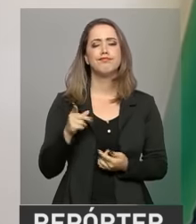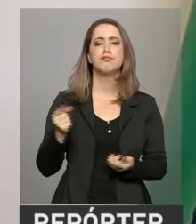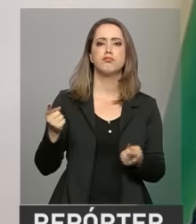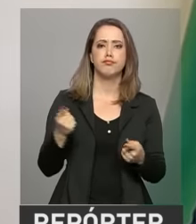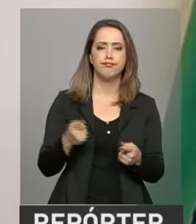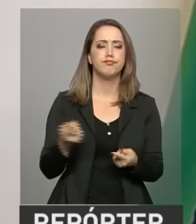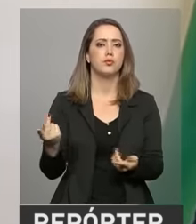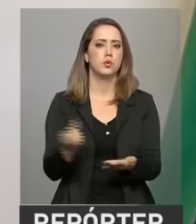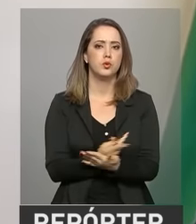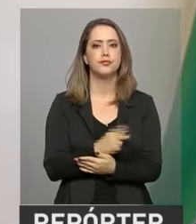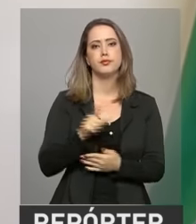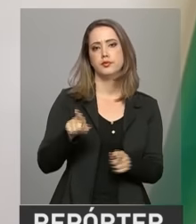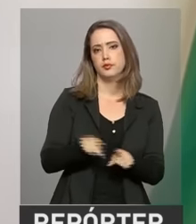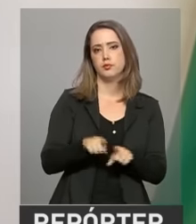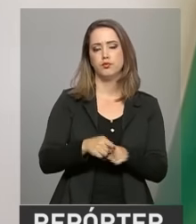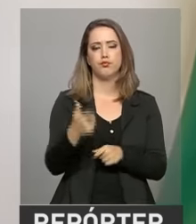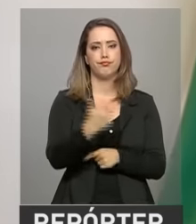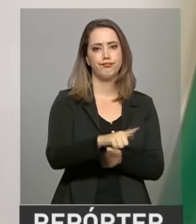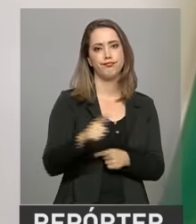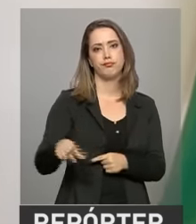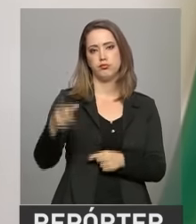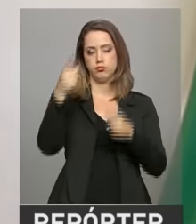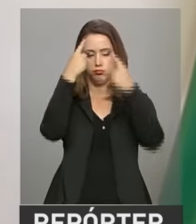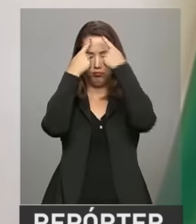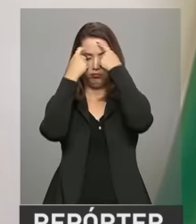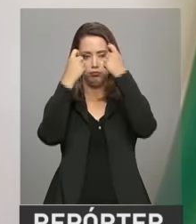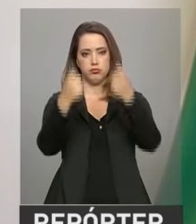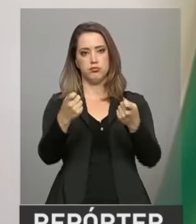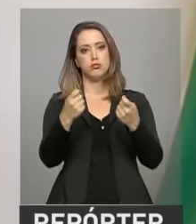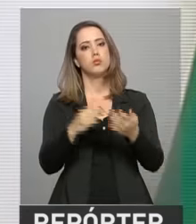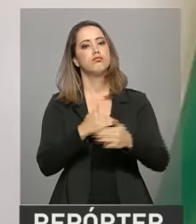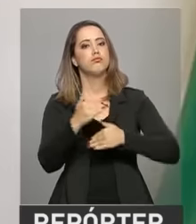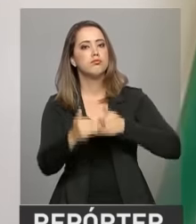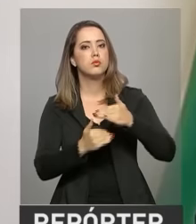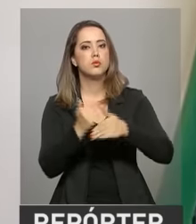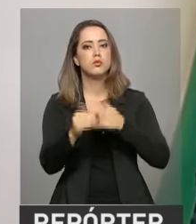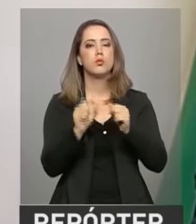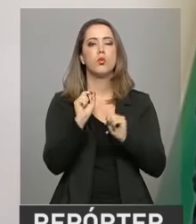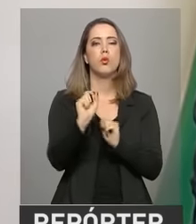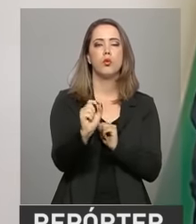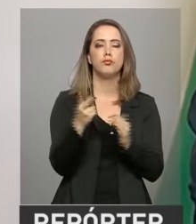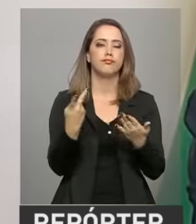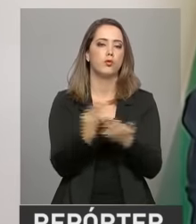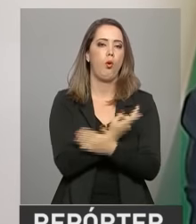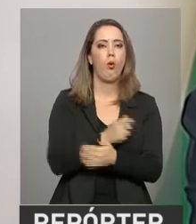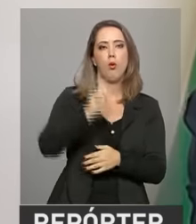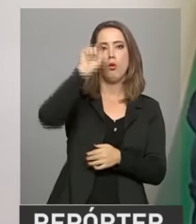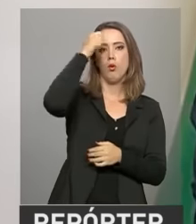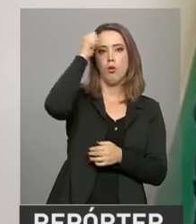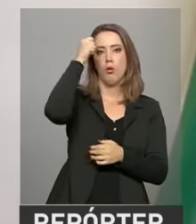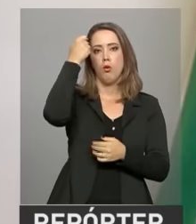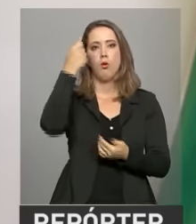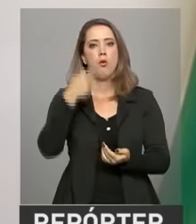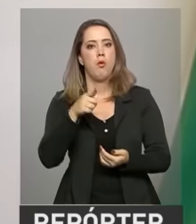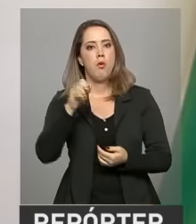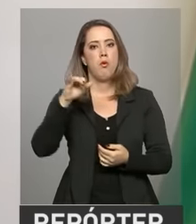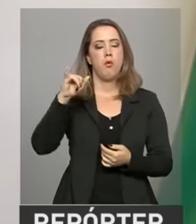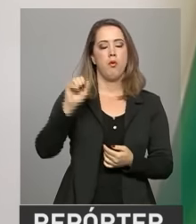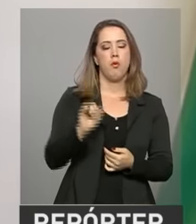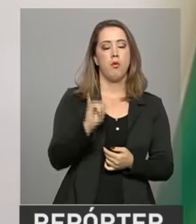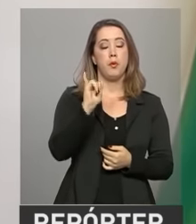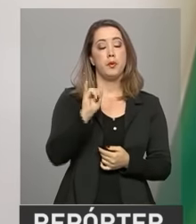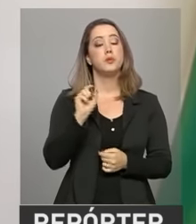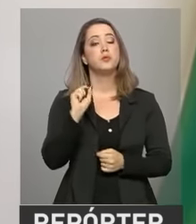outras espécies de violência que tem se verificado ao longo do tempo como violência racial violência homossexuais enfim